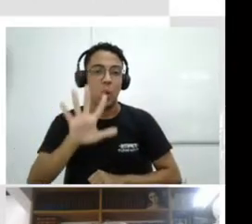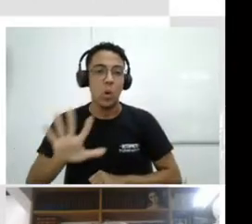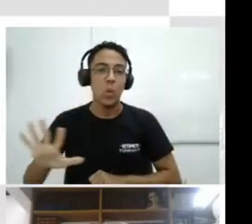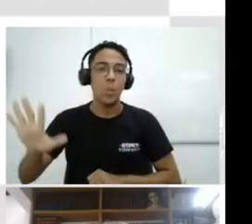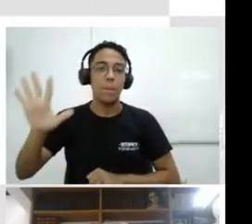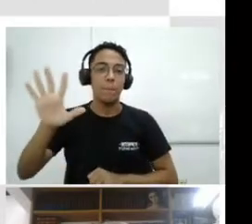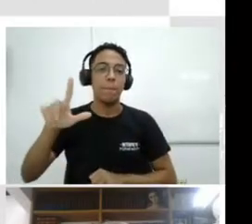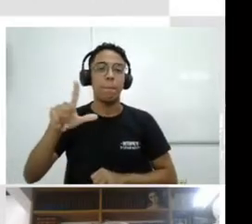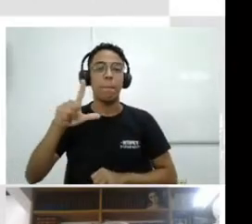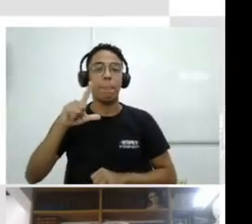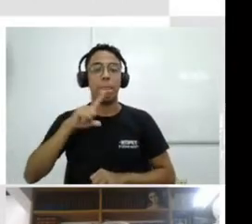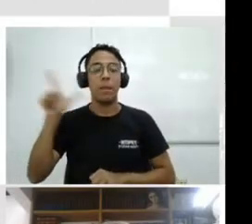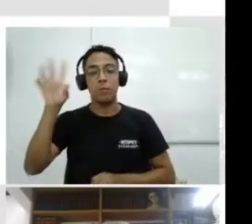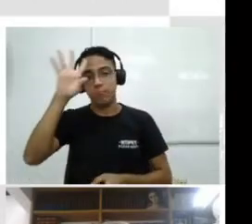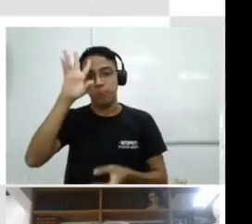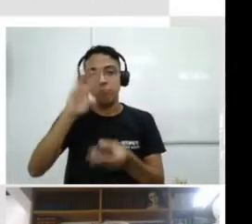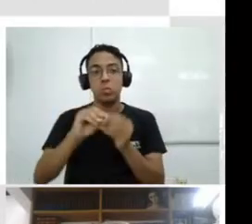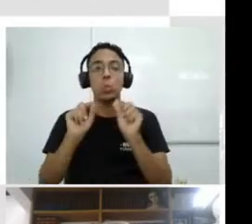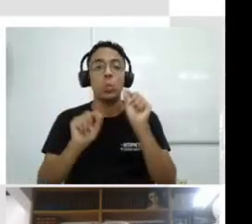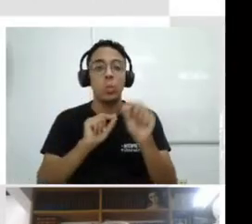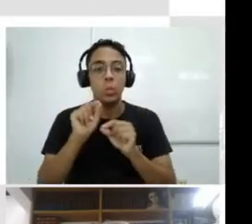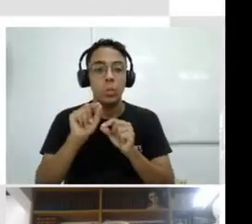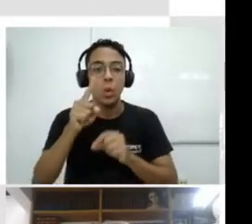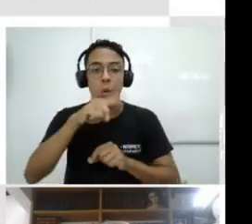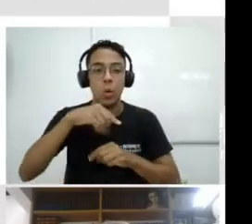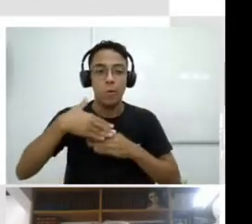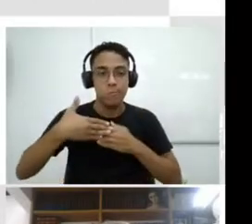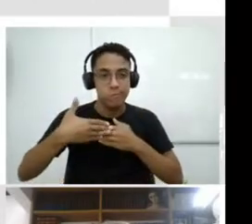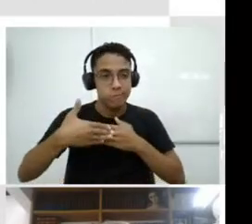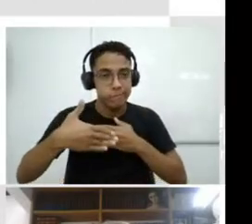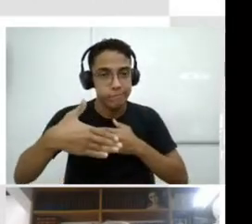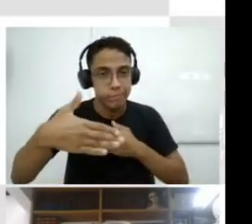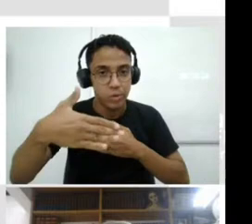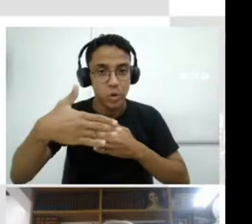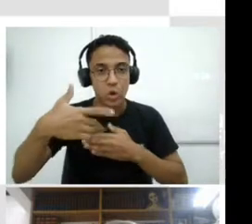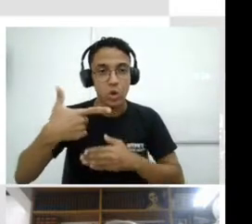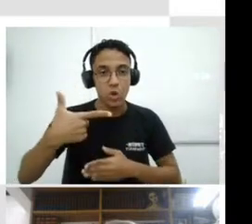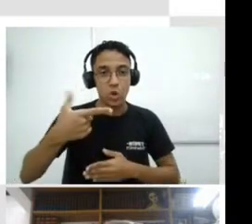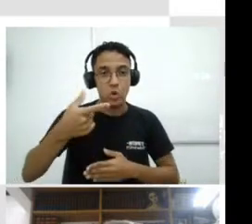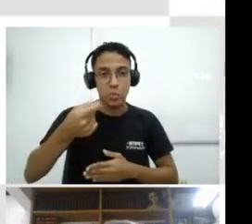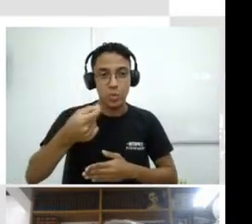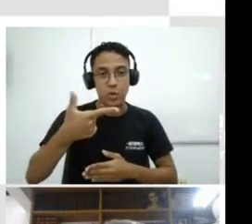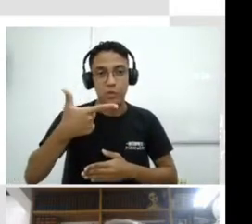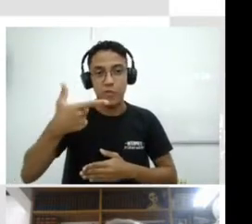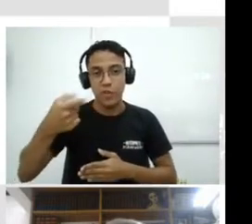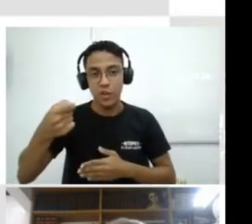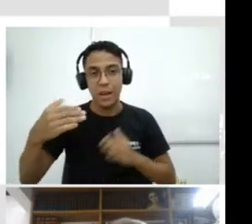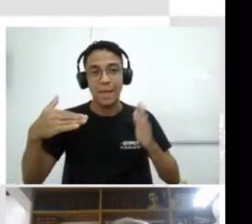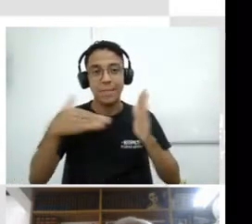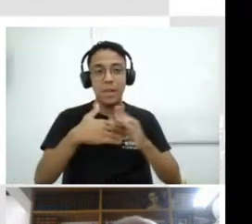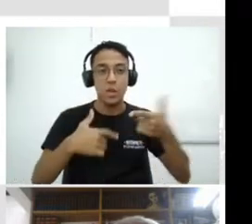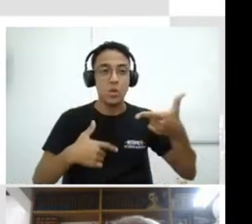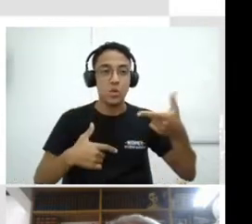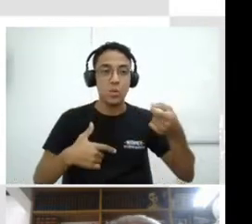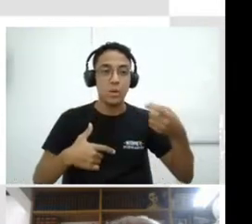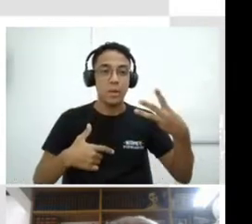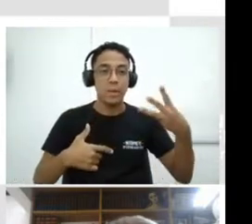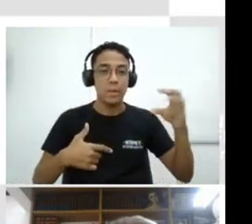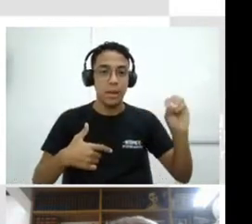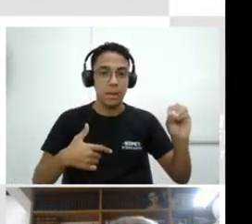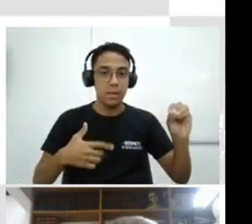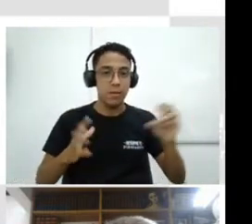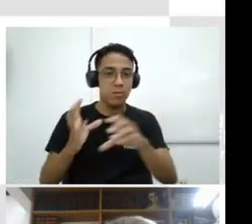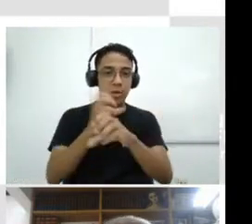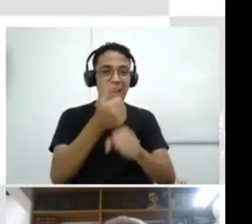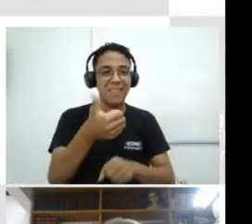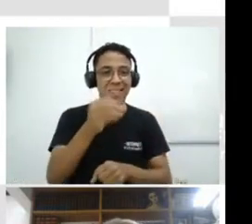minha conclusão é que o que fizermos entre 2020 e 2030 será decisivo para o futuro da humanidade. O futuro não está